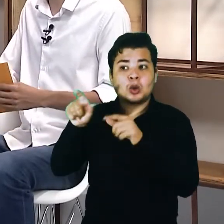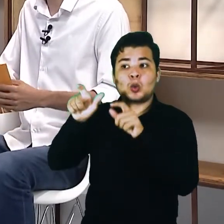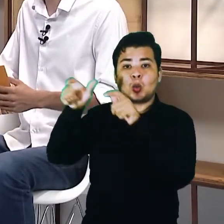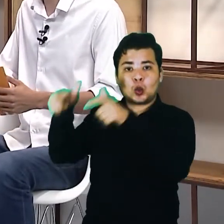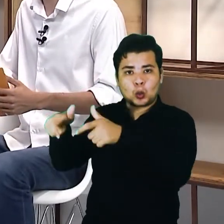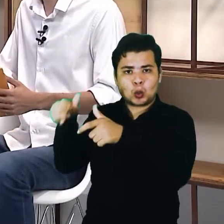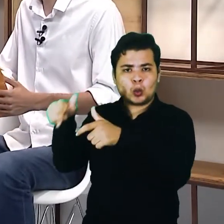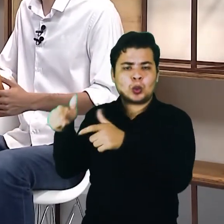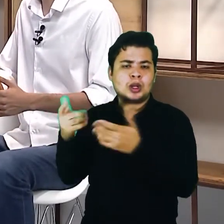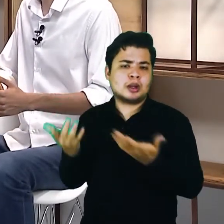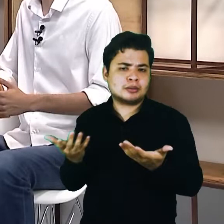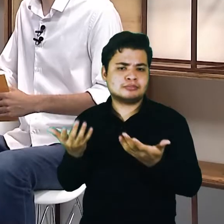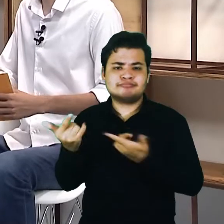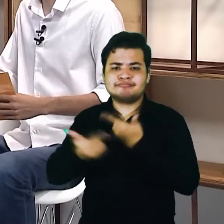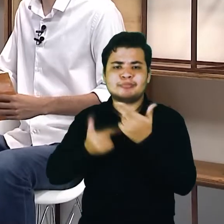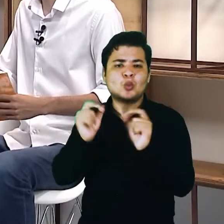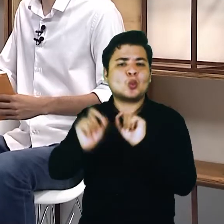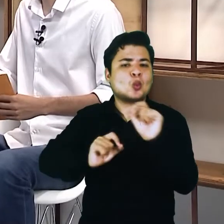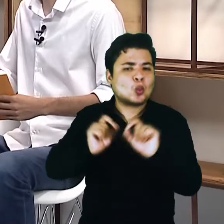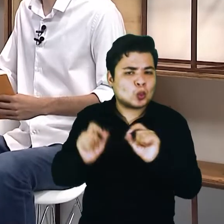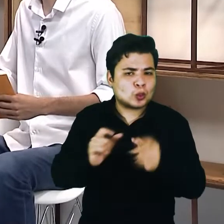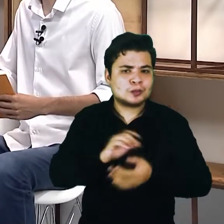de conservação?